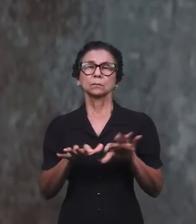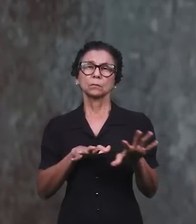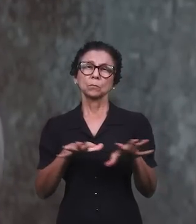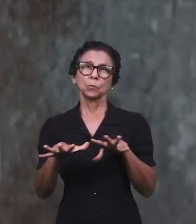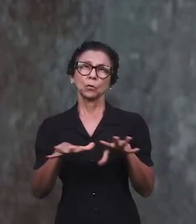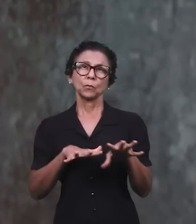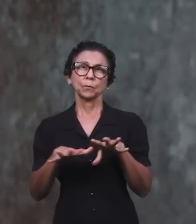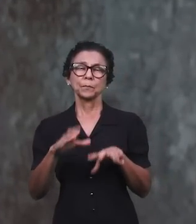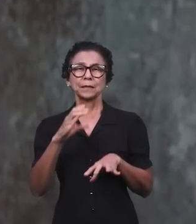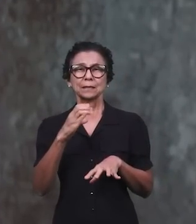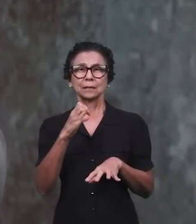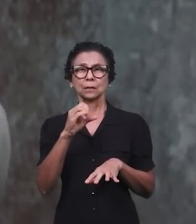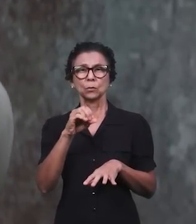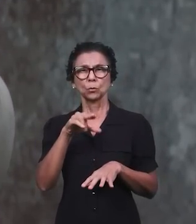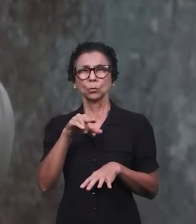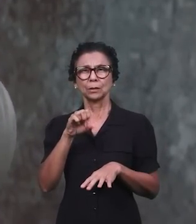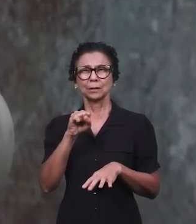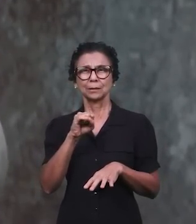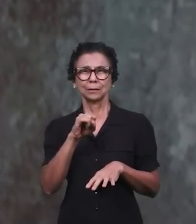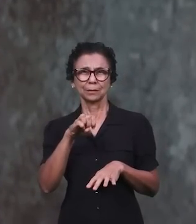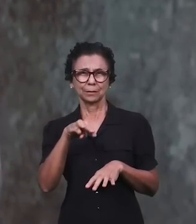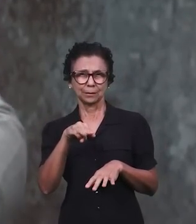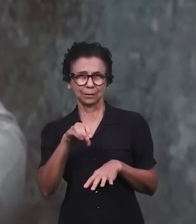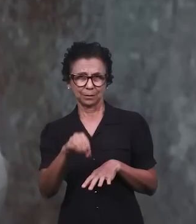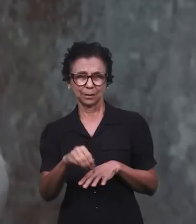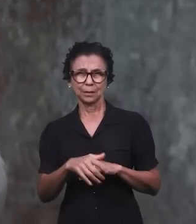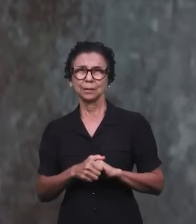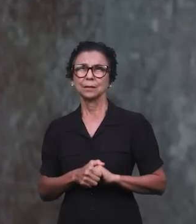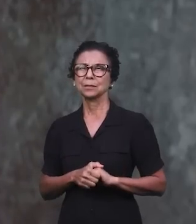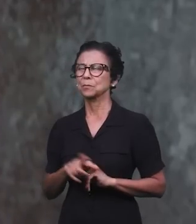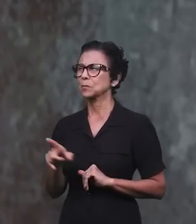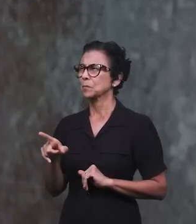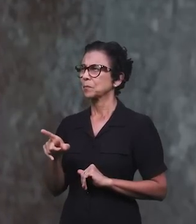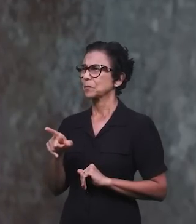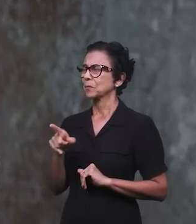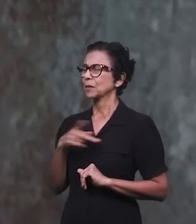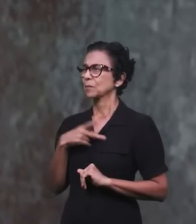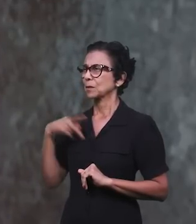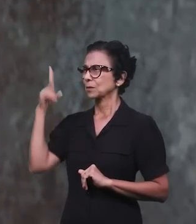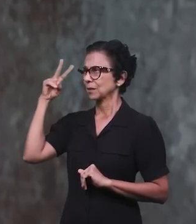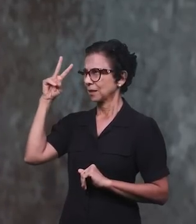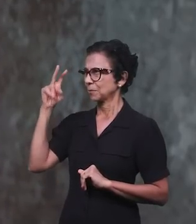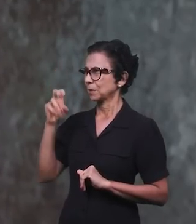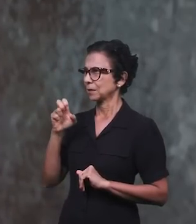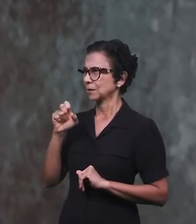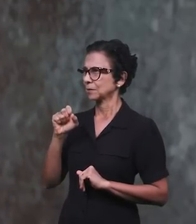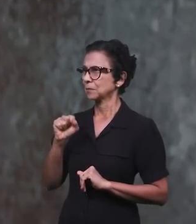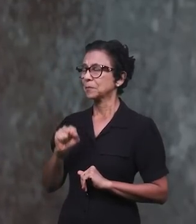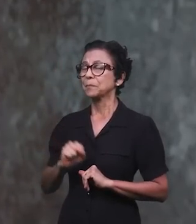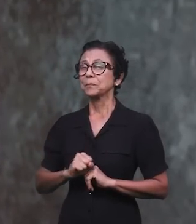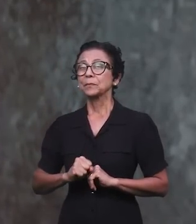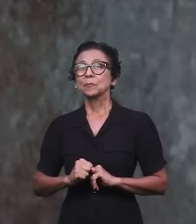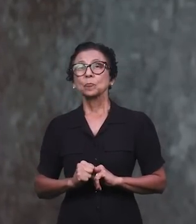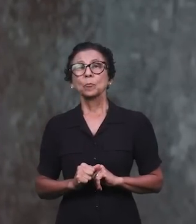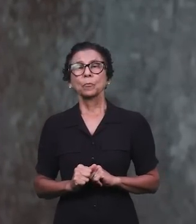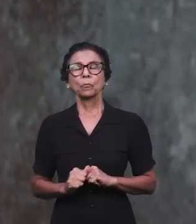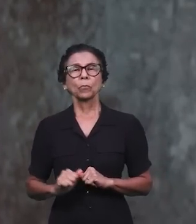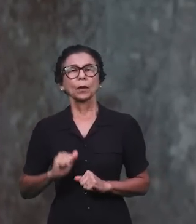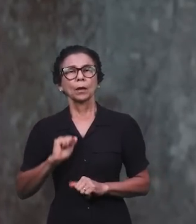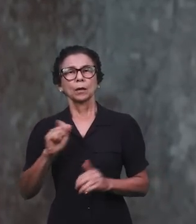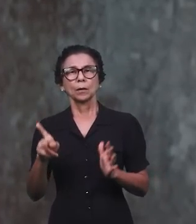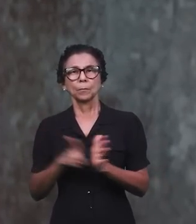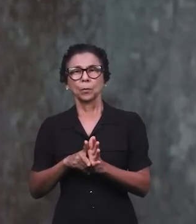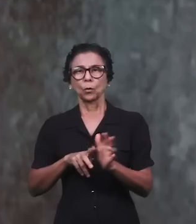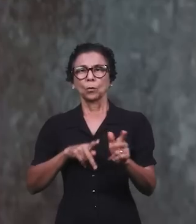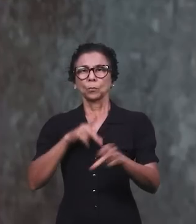O movimento sionista, e sionismo vem de Sião, o pastor Antônio Carlos me lembra dele dando aula nesse seminário, é um movimento nacionalista do povo judeu, um movimento